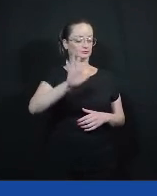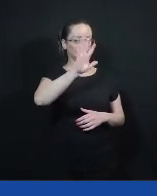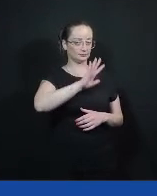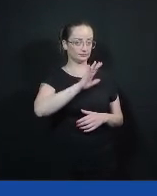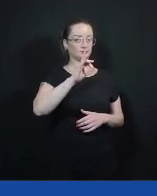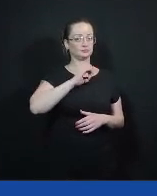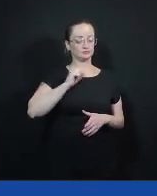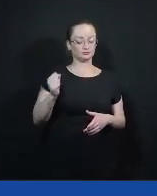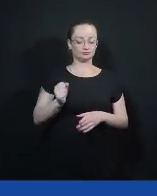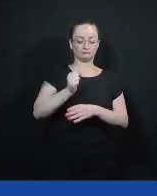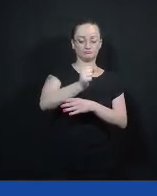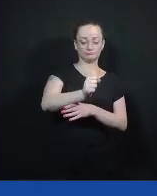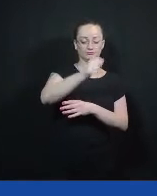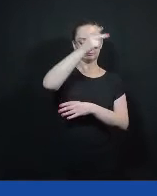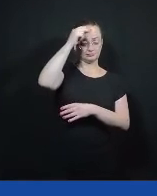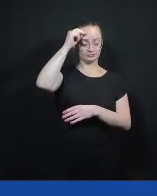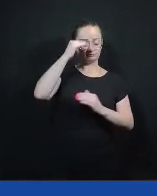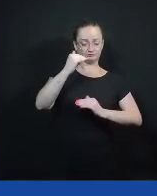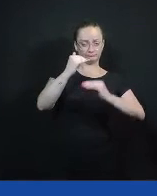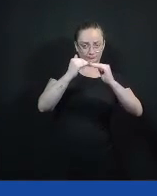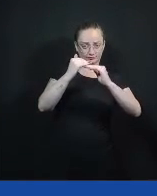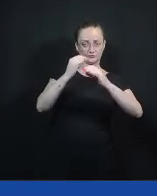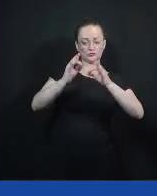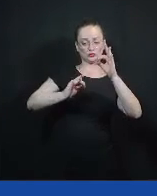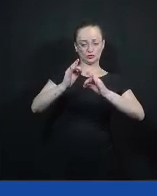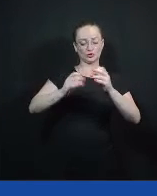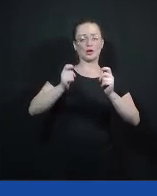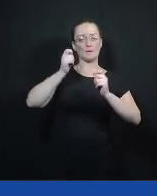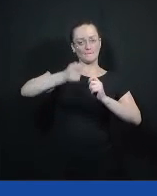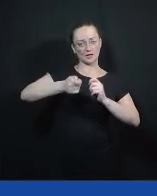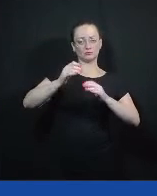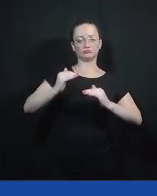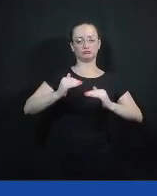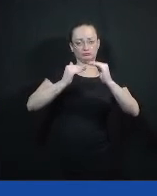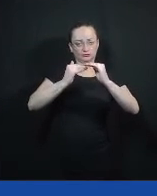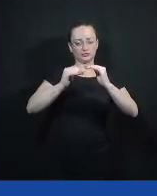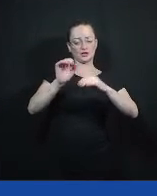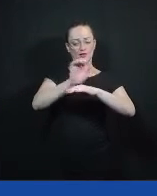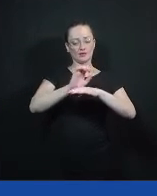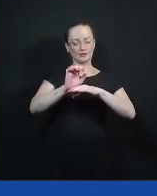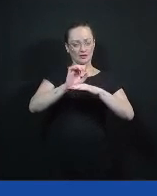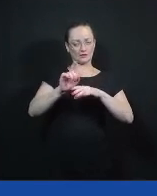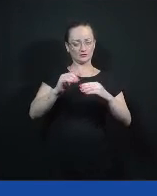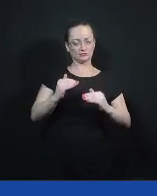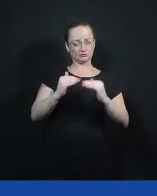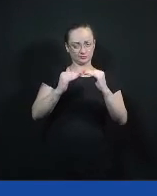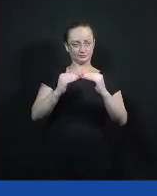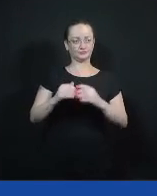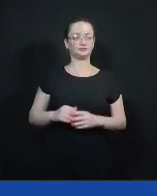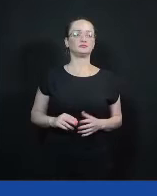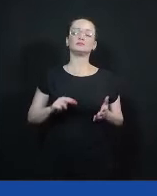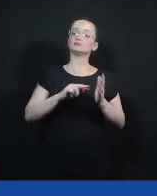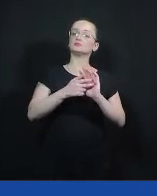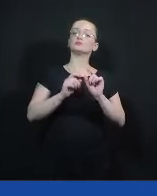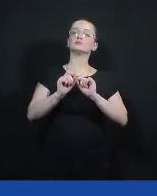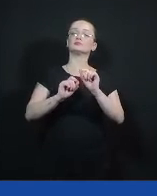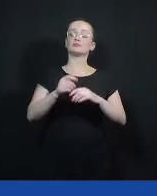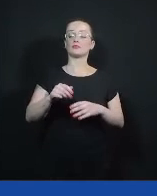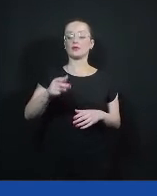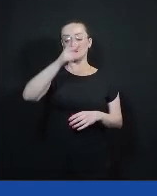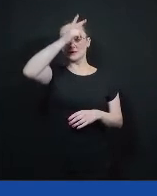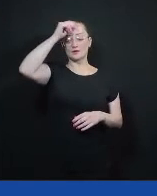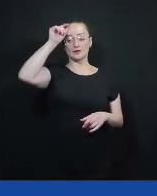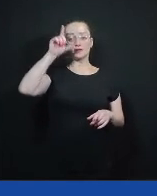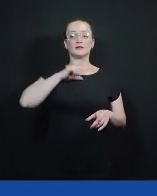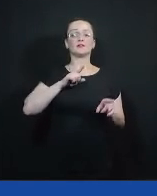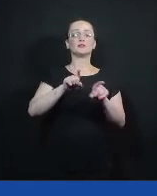que coloca os municípios no mesmo patamar jurídico, no mesmo status jurídicos de estados e União, ou seja, os municípios também